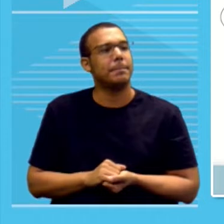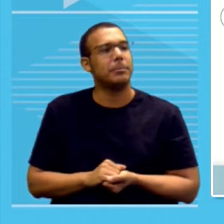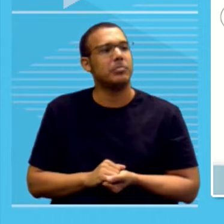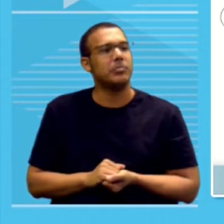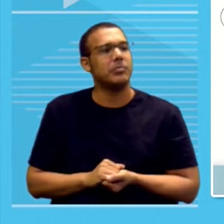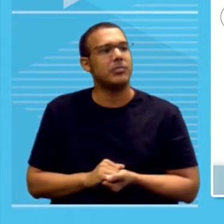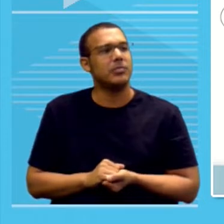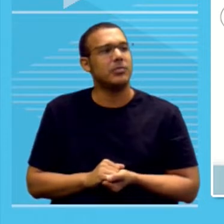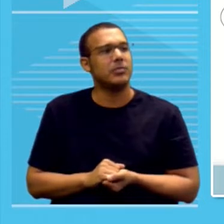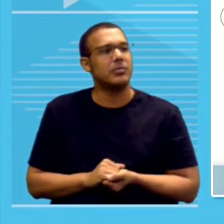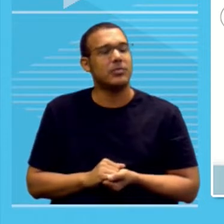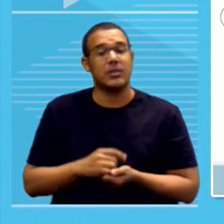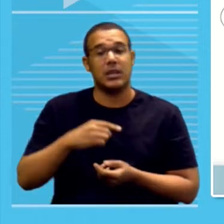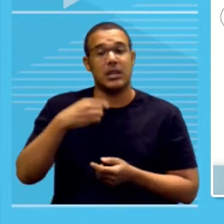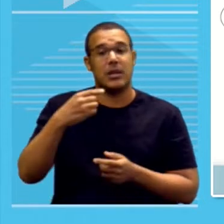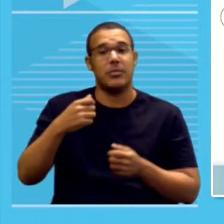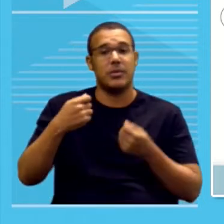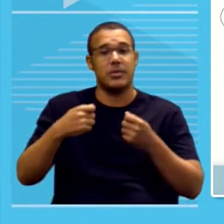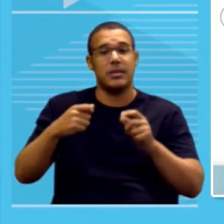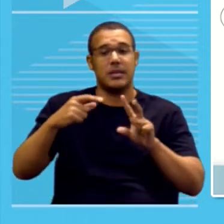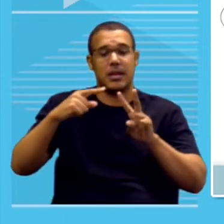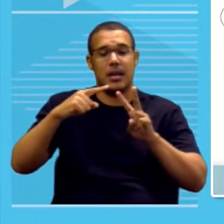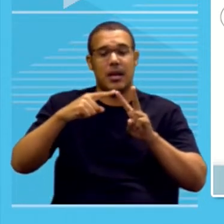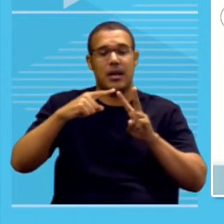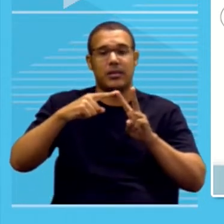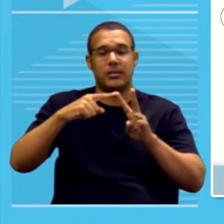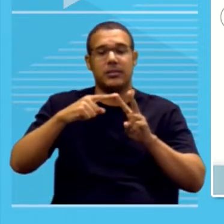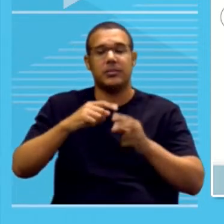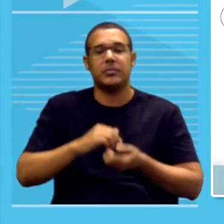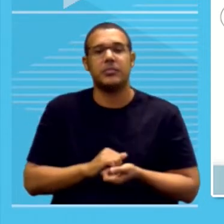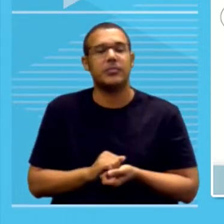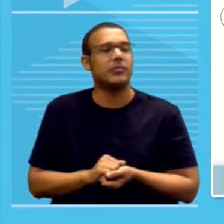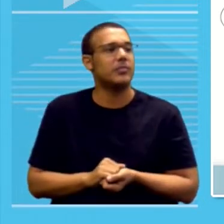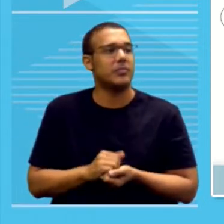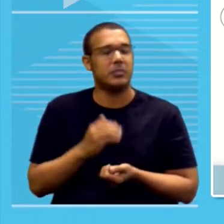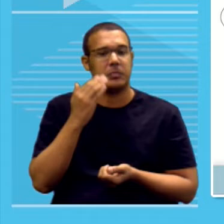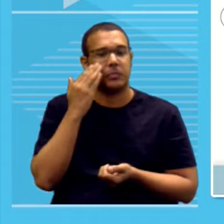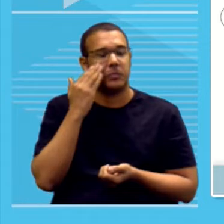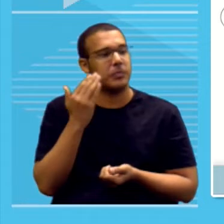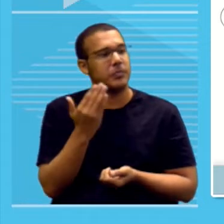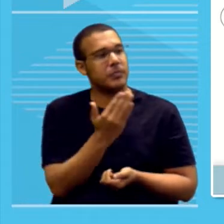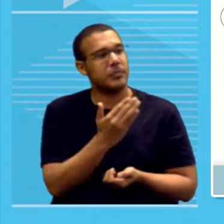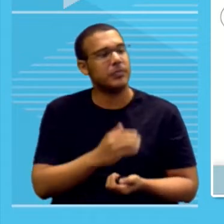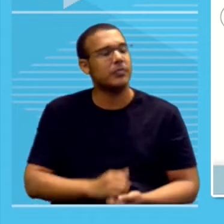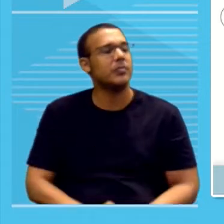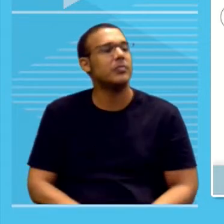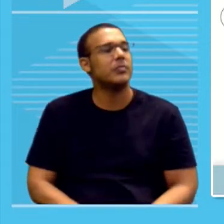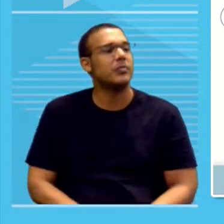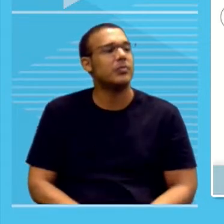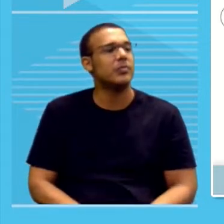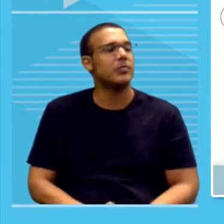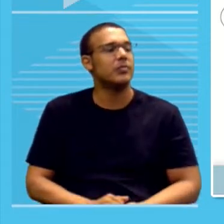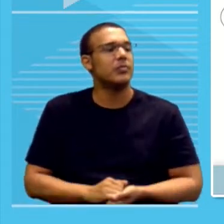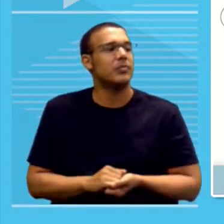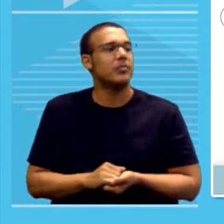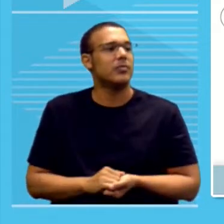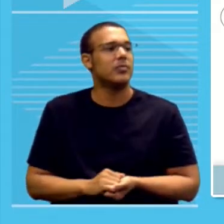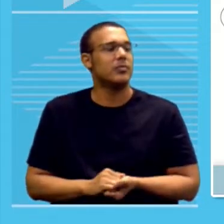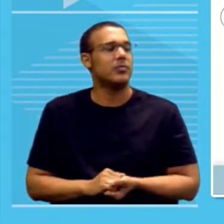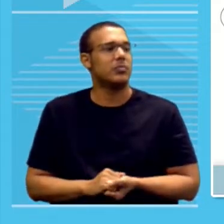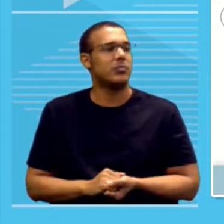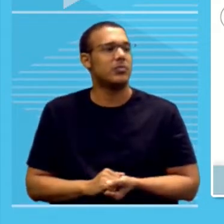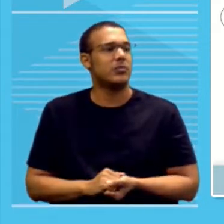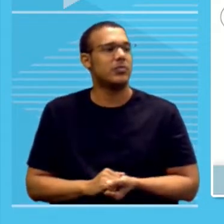a raiz deste cálculo aí professor deixa eu desenvolver aqui com vocês olha quanto que vai dar a distância Professor